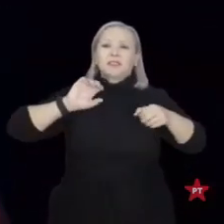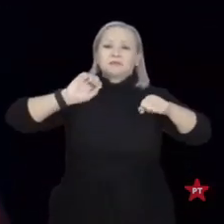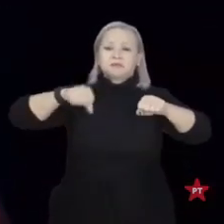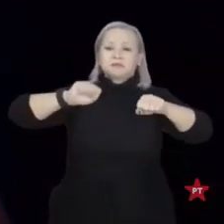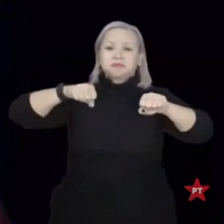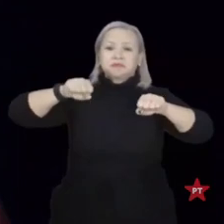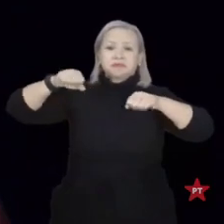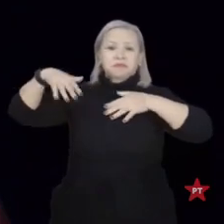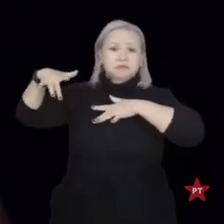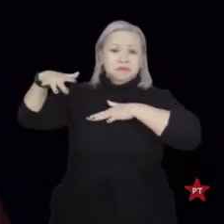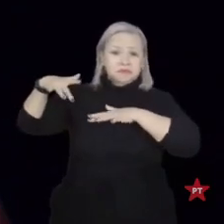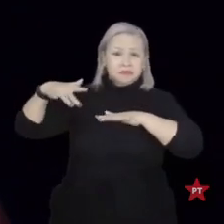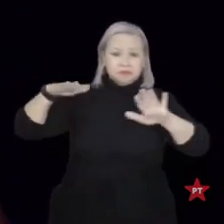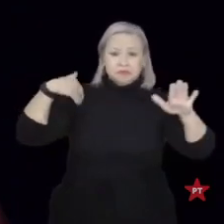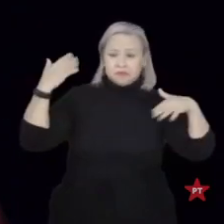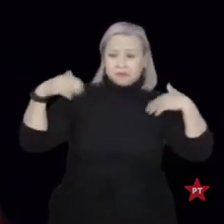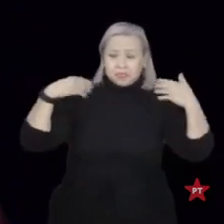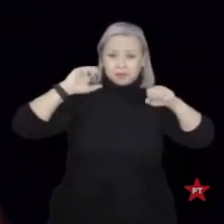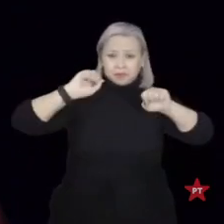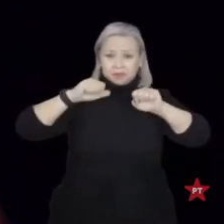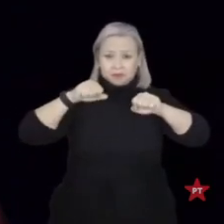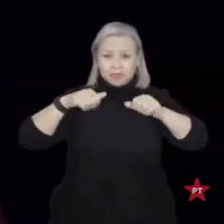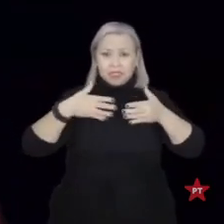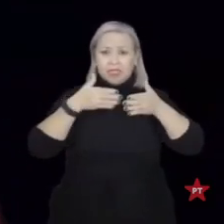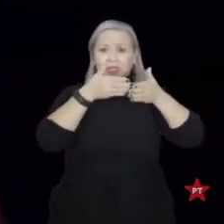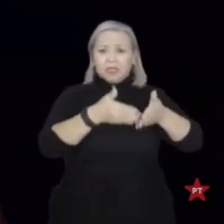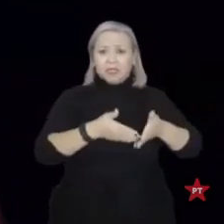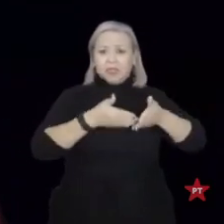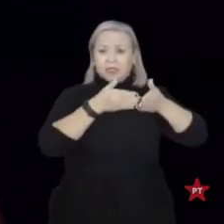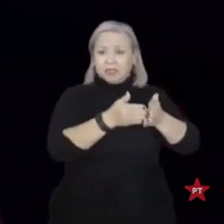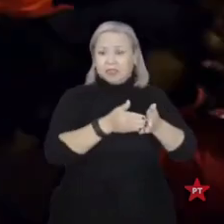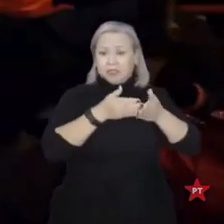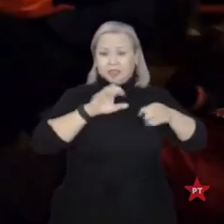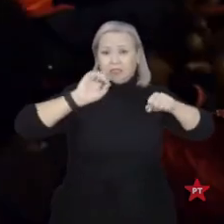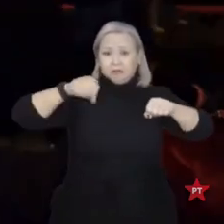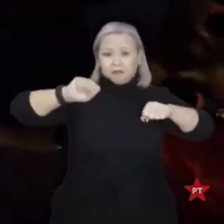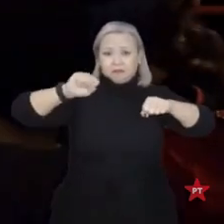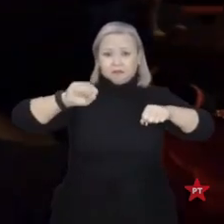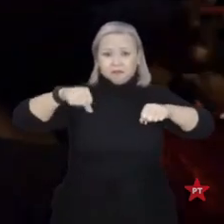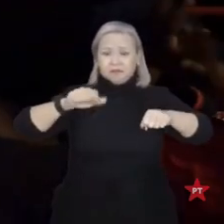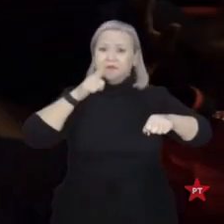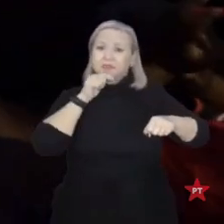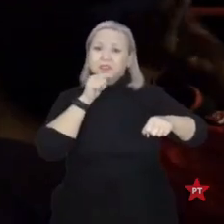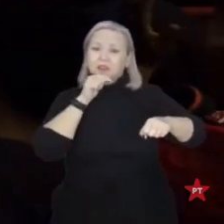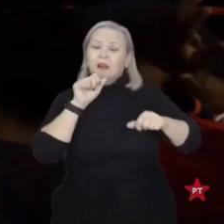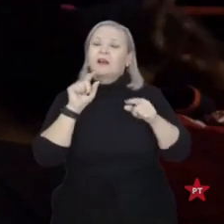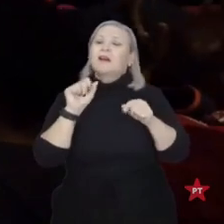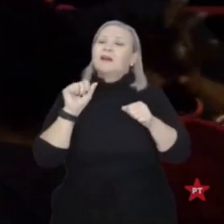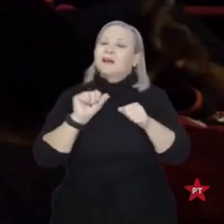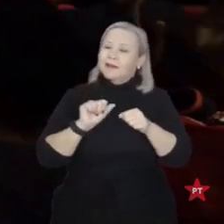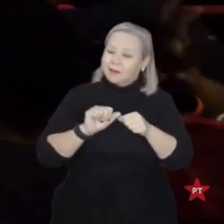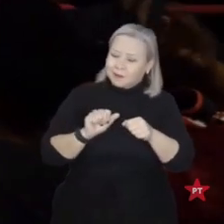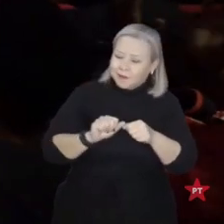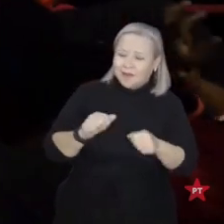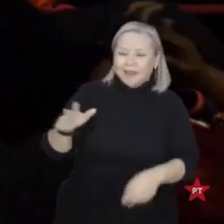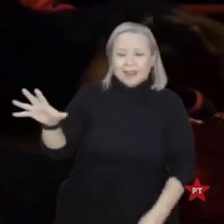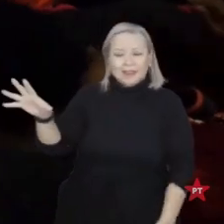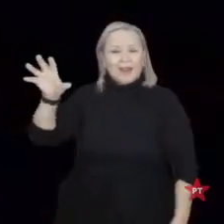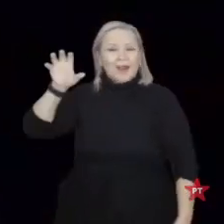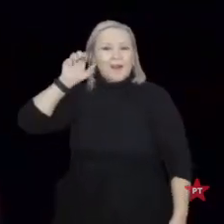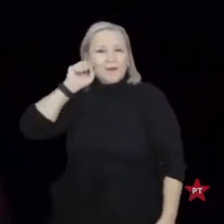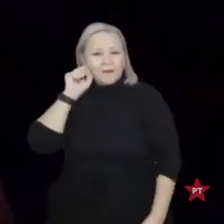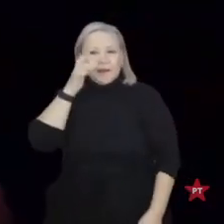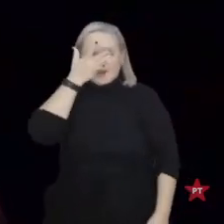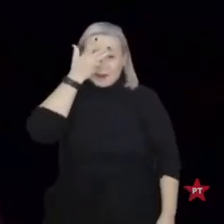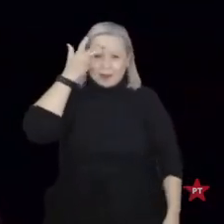mas se faz ouvindo ouvindo as pessoas né ouvindo quem